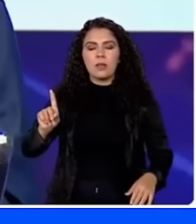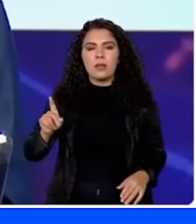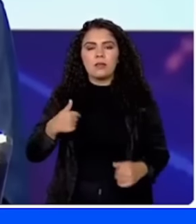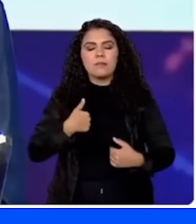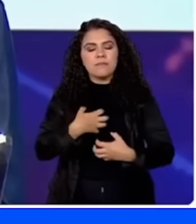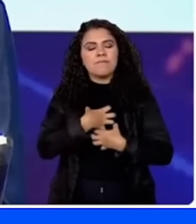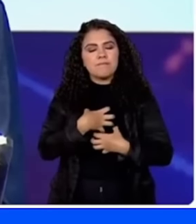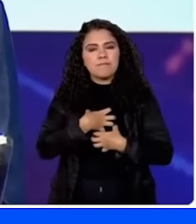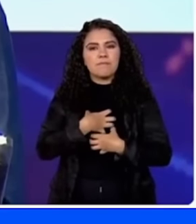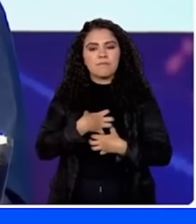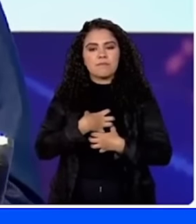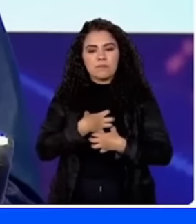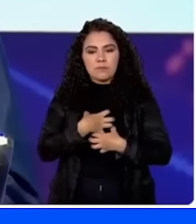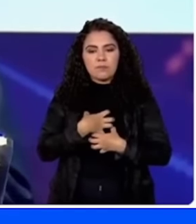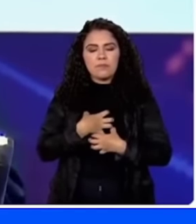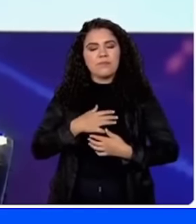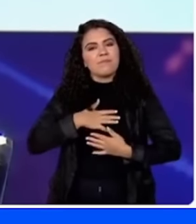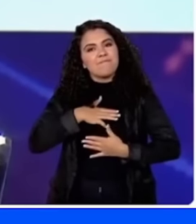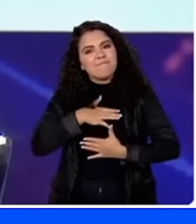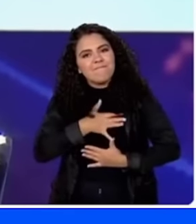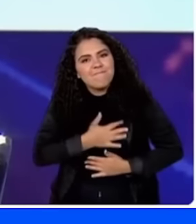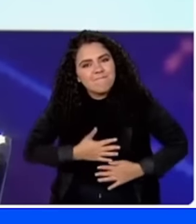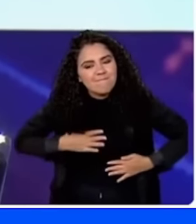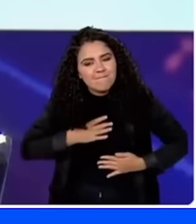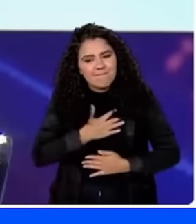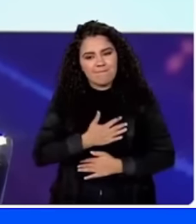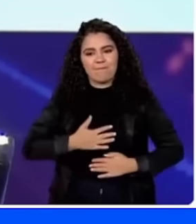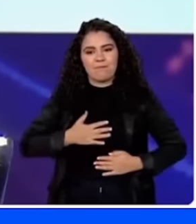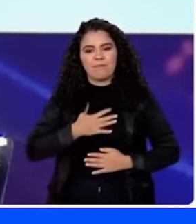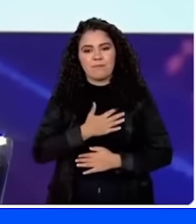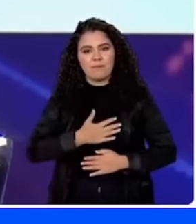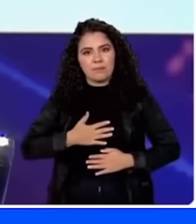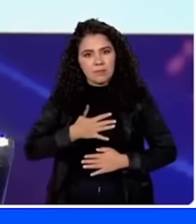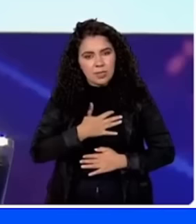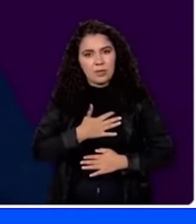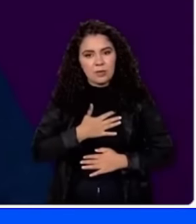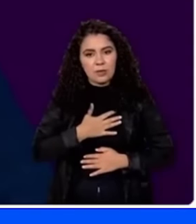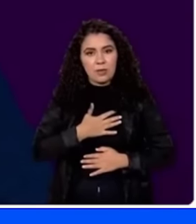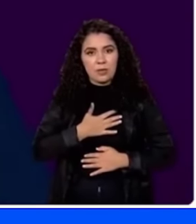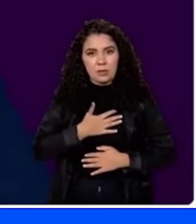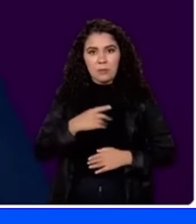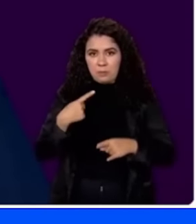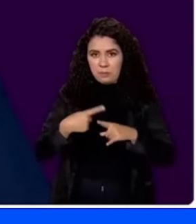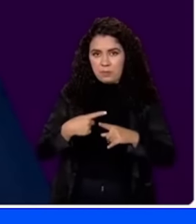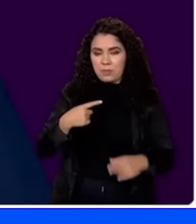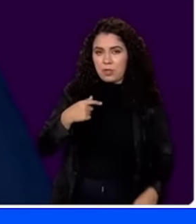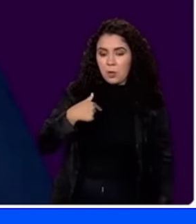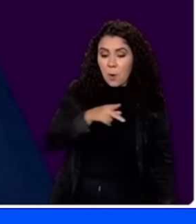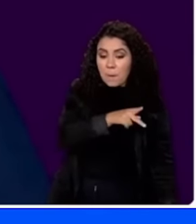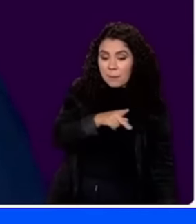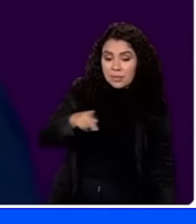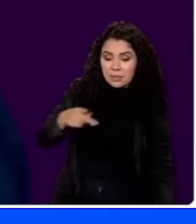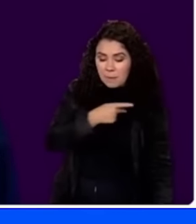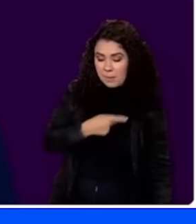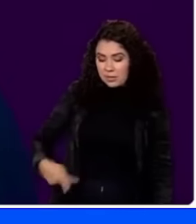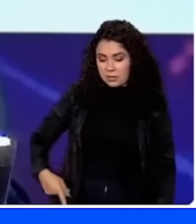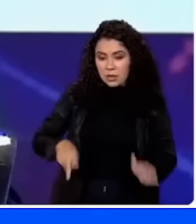com o prazer de um presidente da República